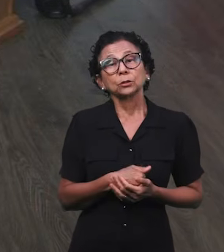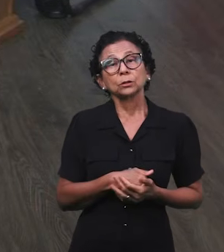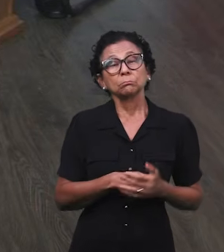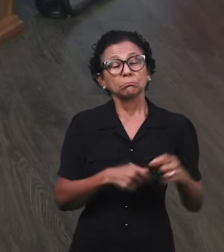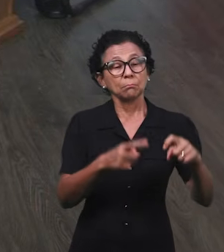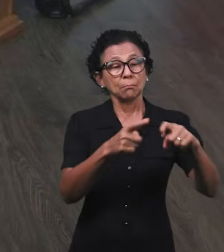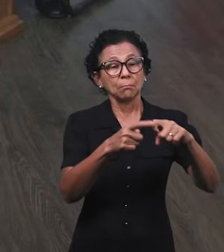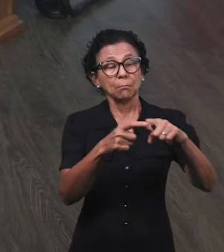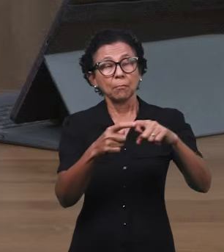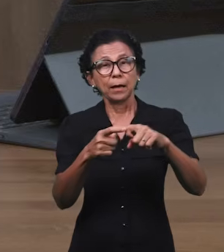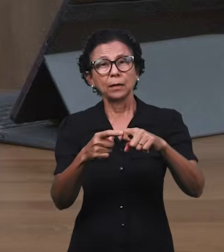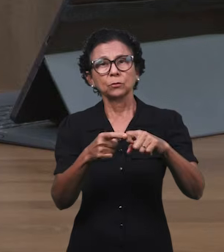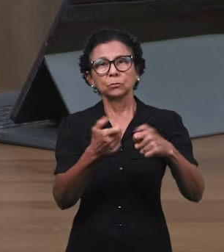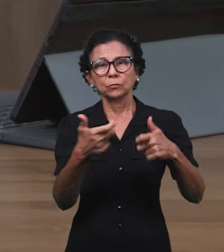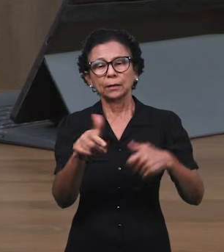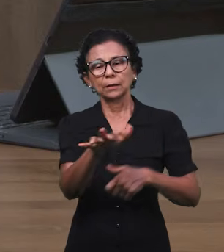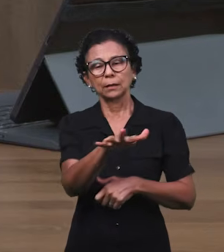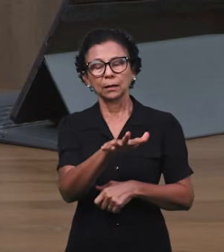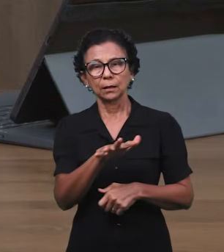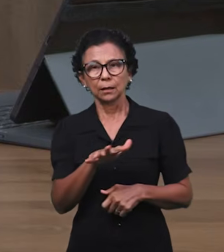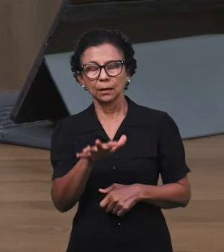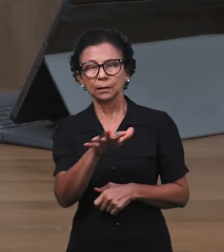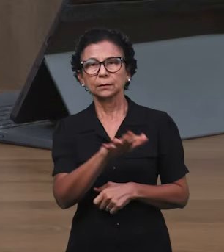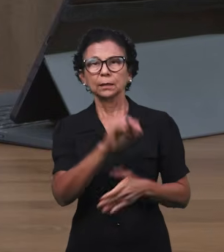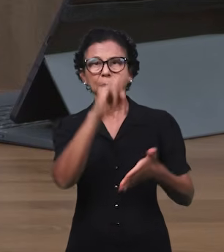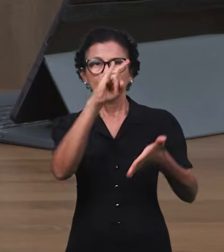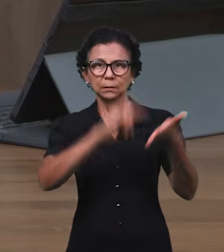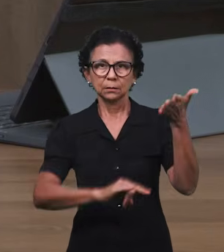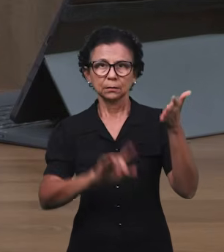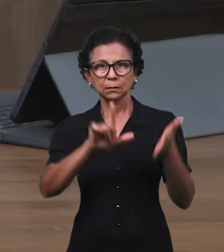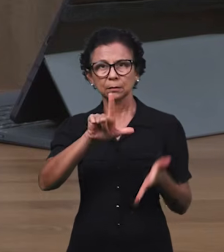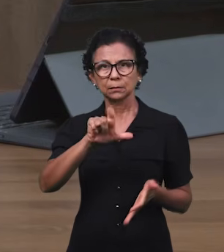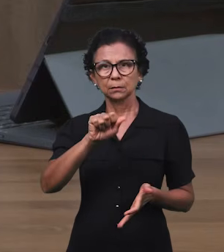Exato. E quando eu falo de